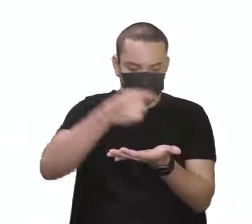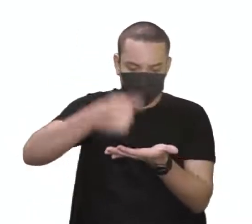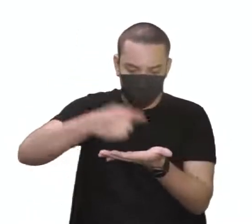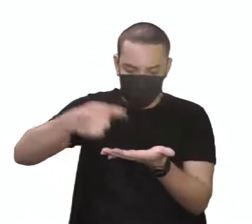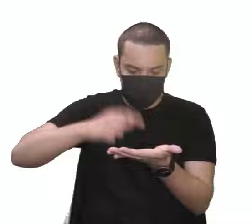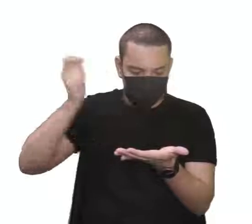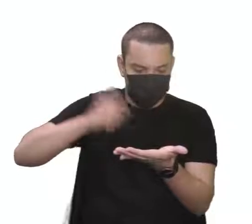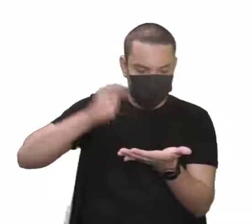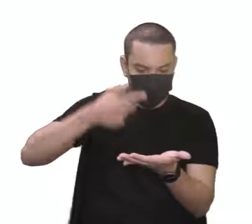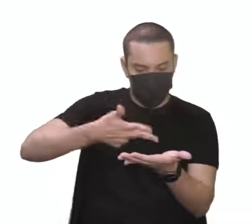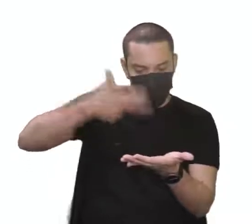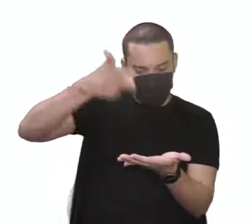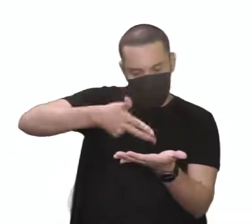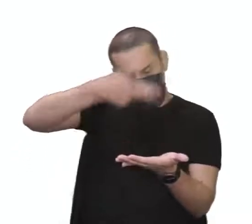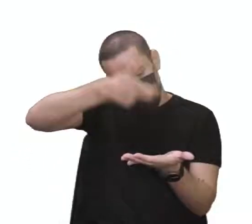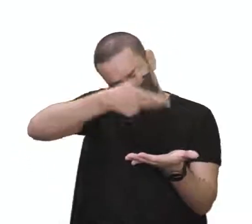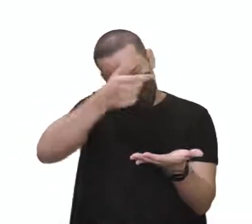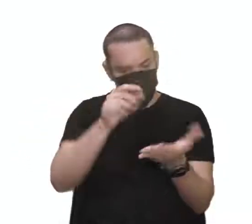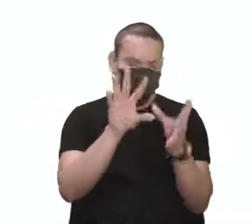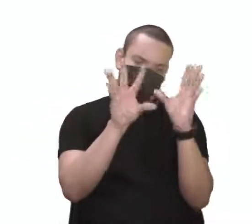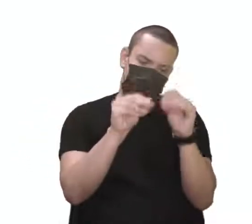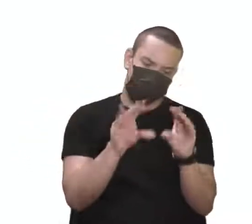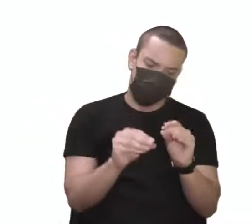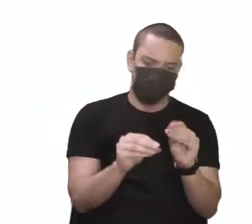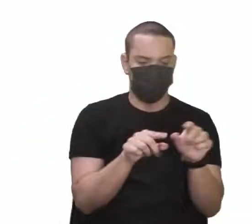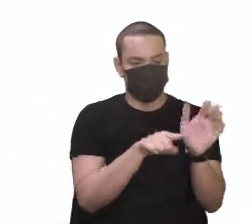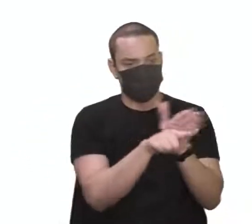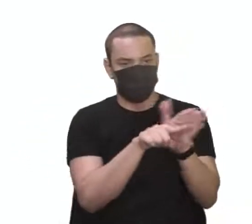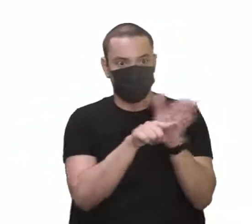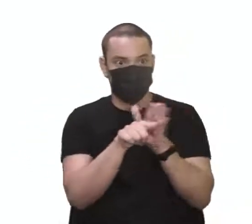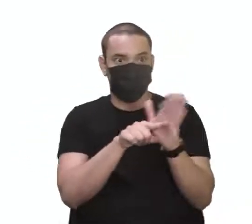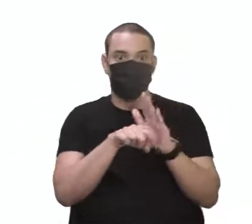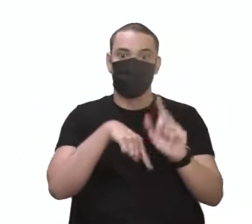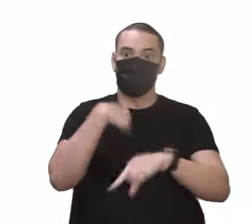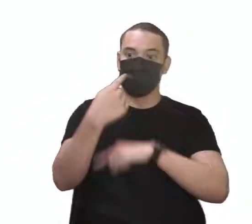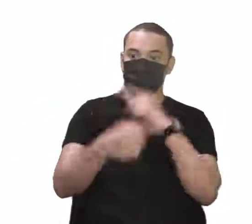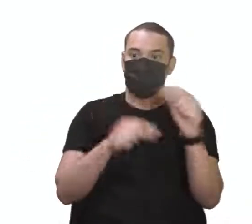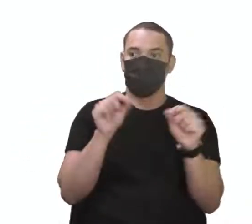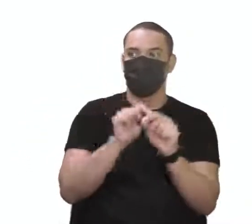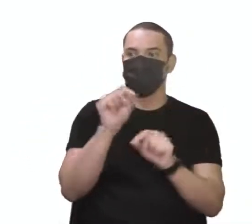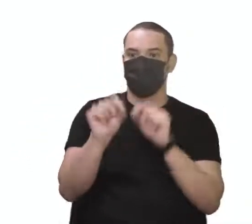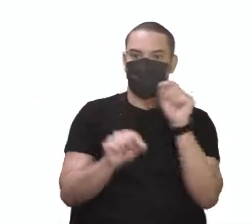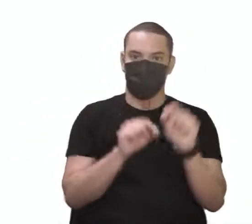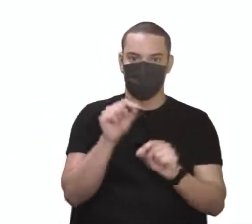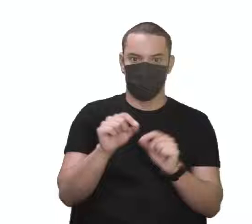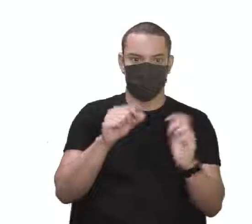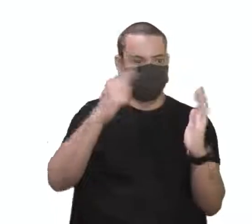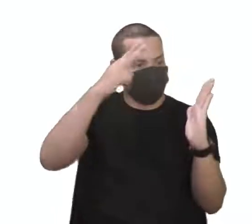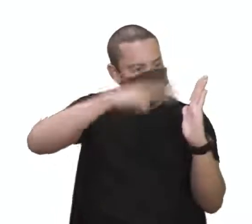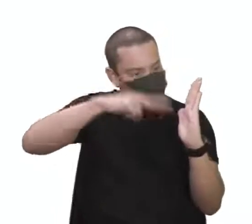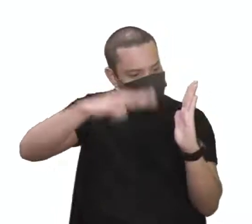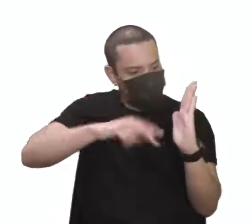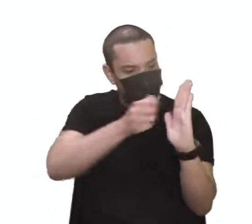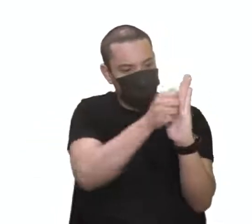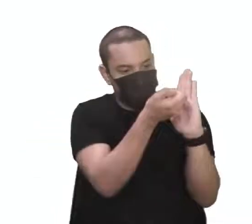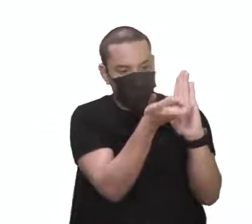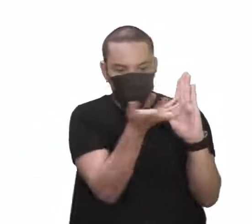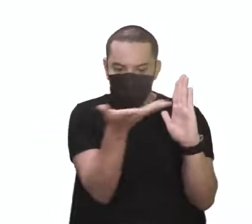consegue fazer essa extração, manipular essa extração, e aí depois você faz a leitura. Existem